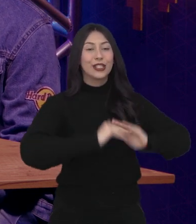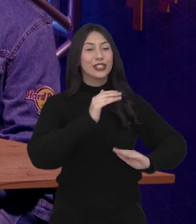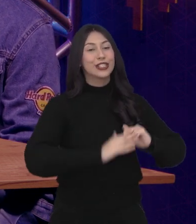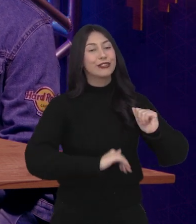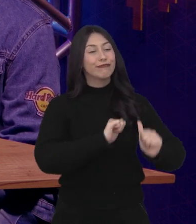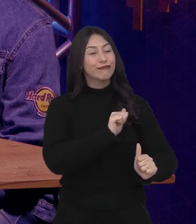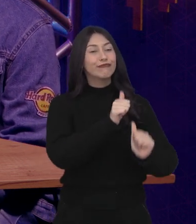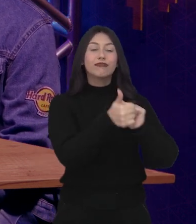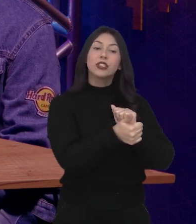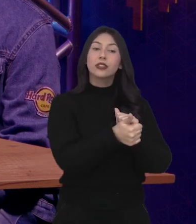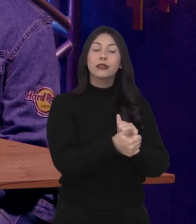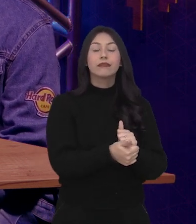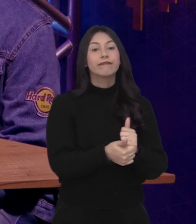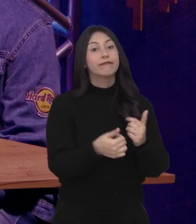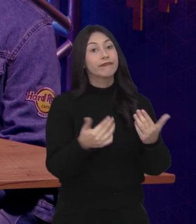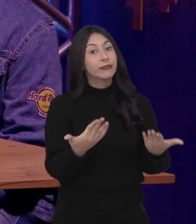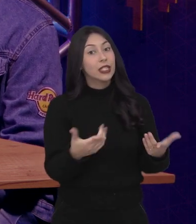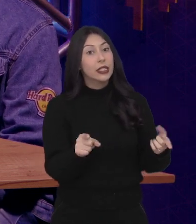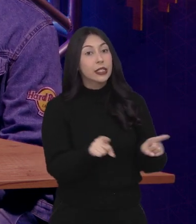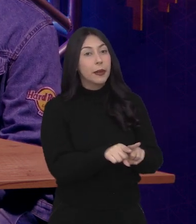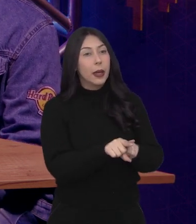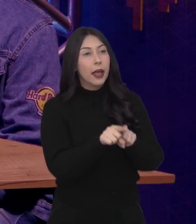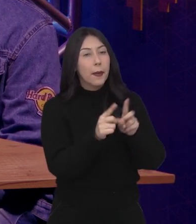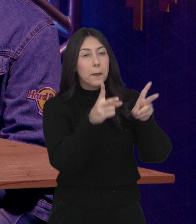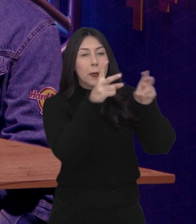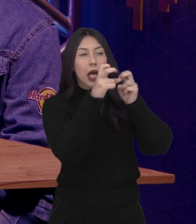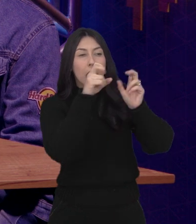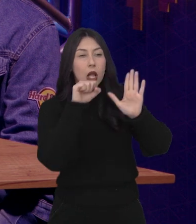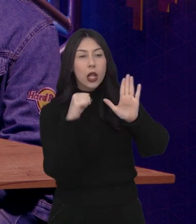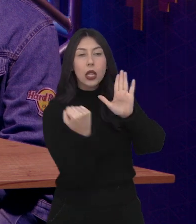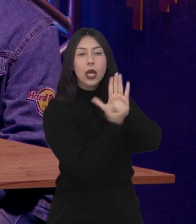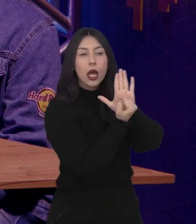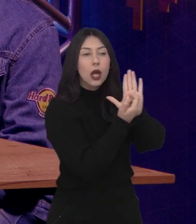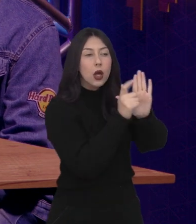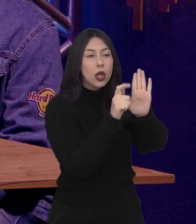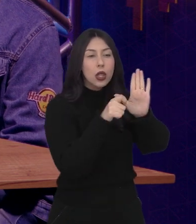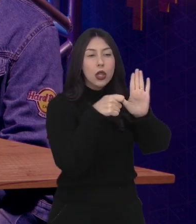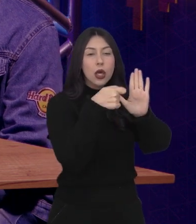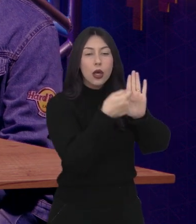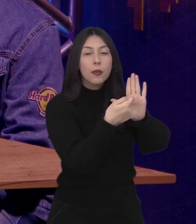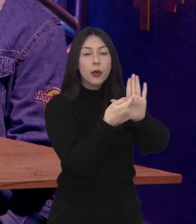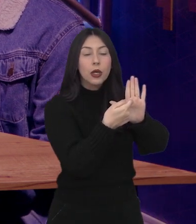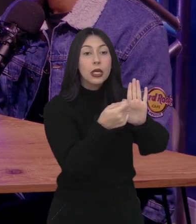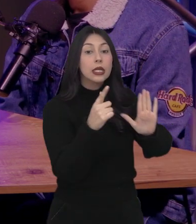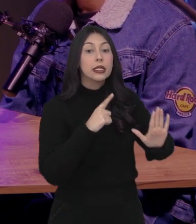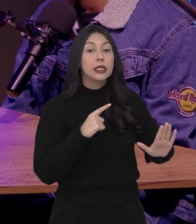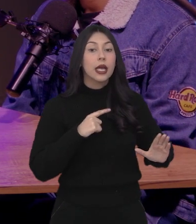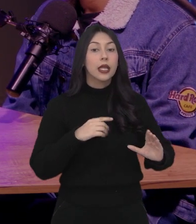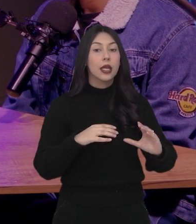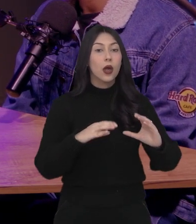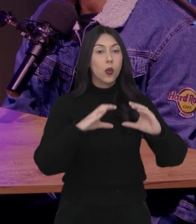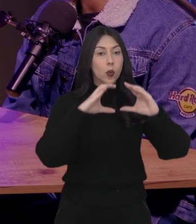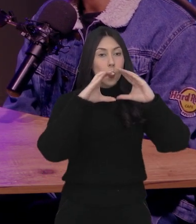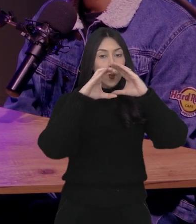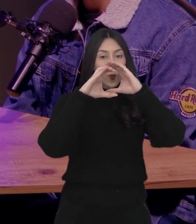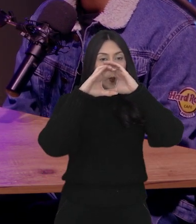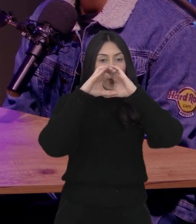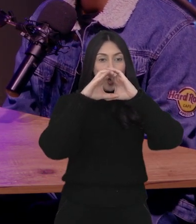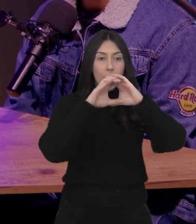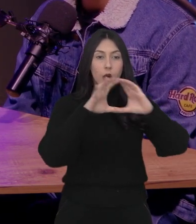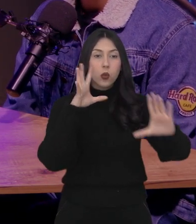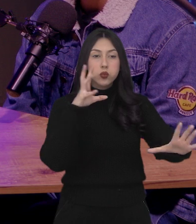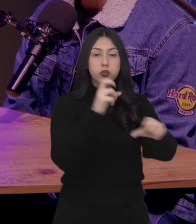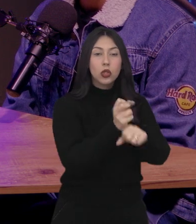prática esportiva. Então, se a gente for olhar até para os símbolos, né, que as Olimpíadas trazem, a gente tem, né, os círculos, né, aqueles